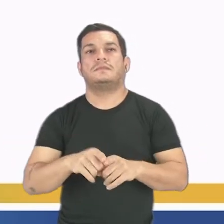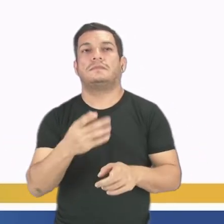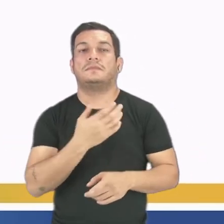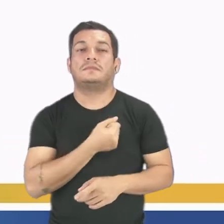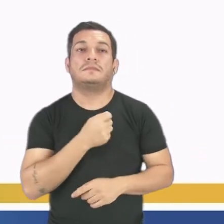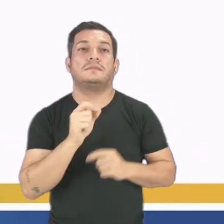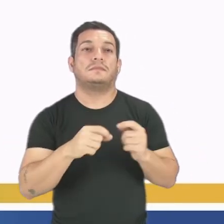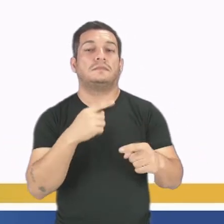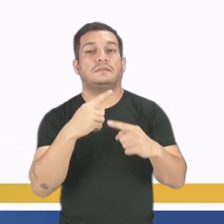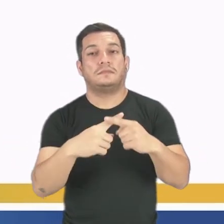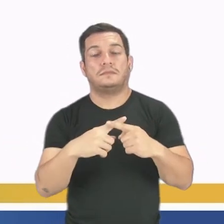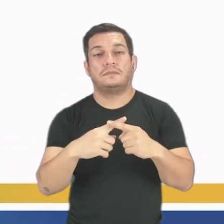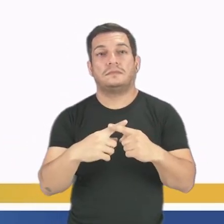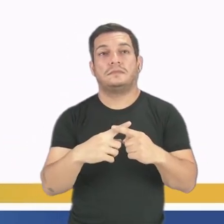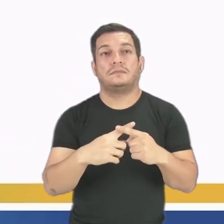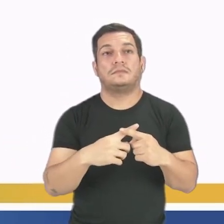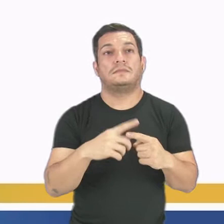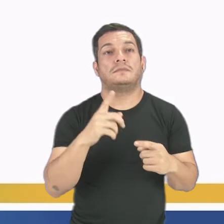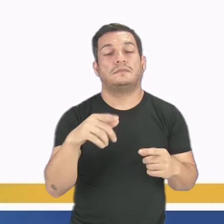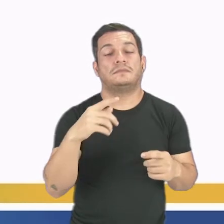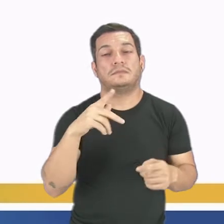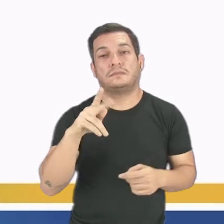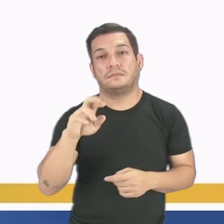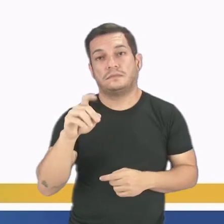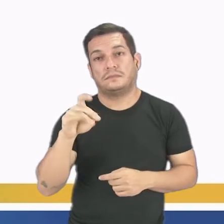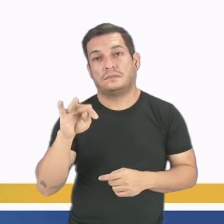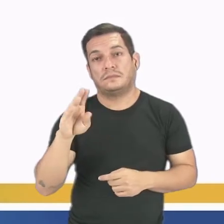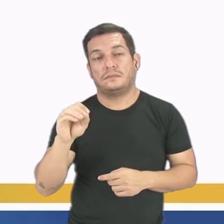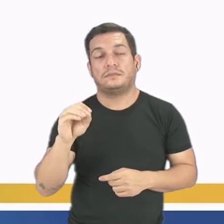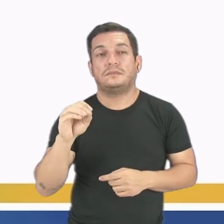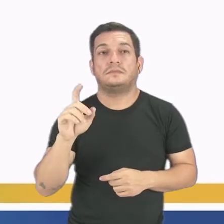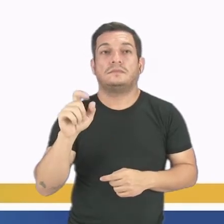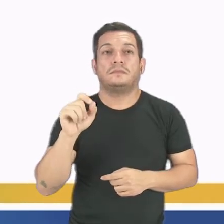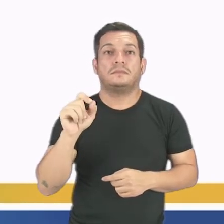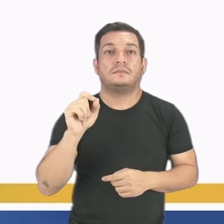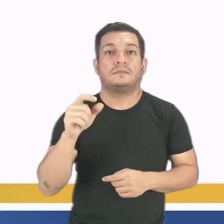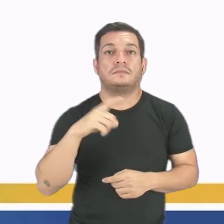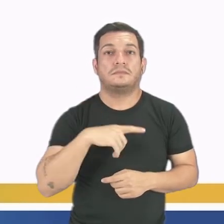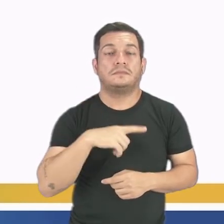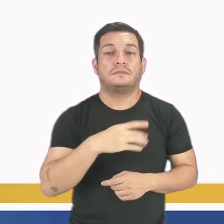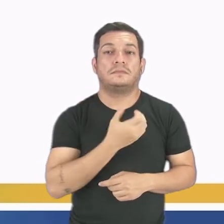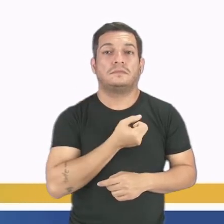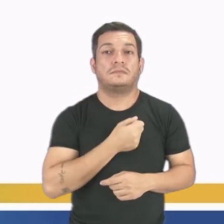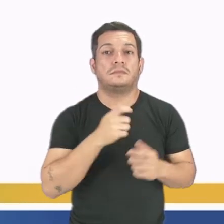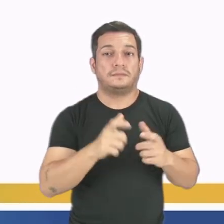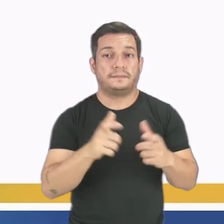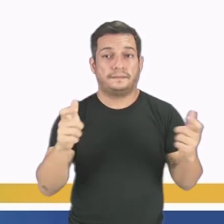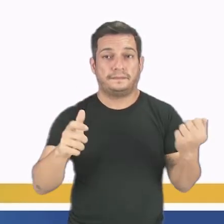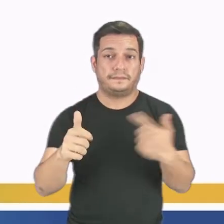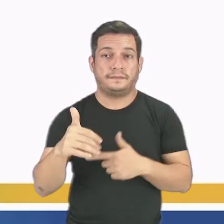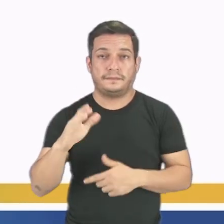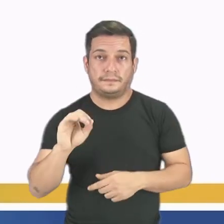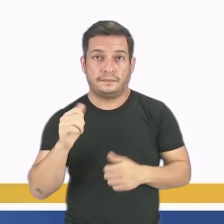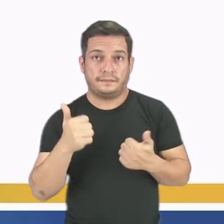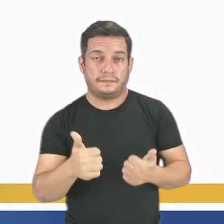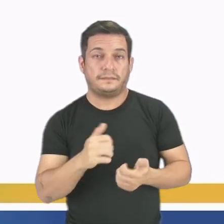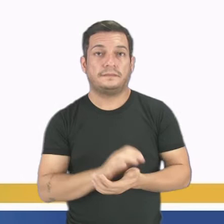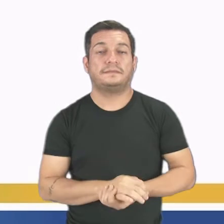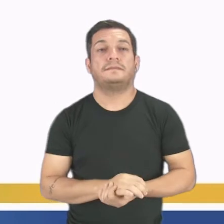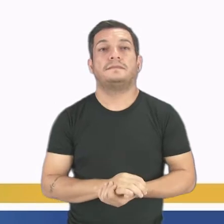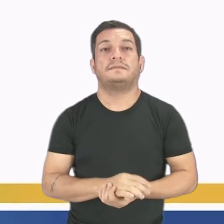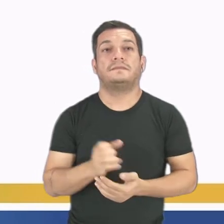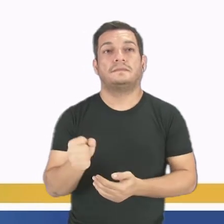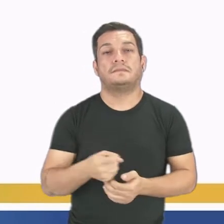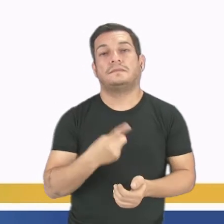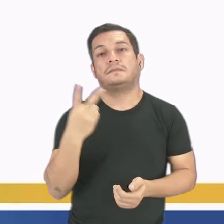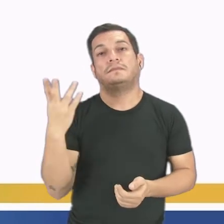valores que, ao multiplicar um pelo outro, o produto deles nos dá um valor que é maior do que 10, certo? E quantas